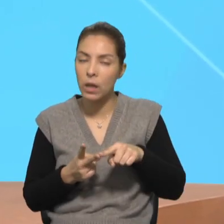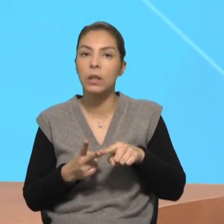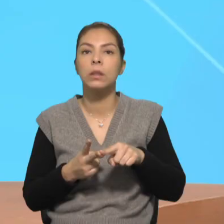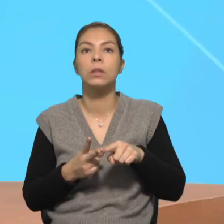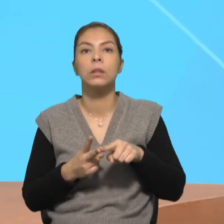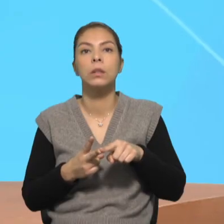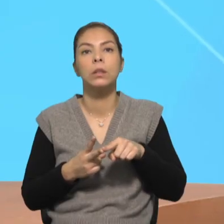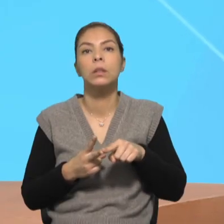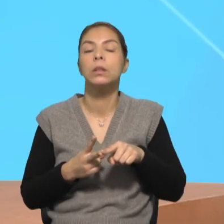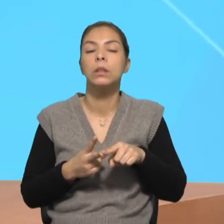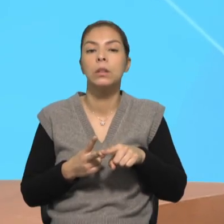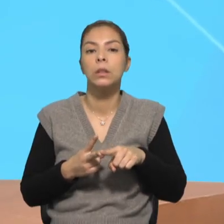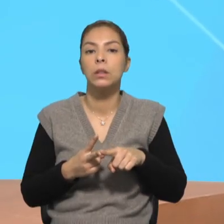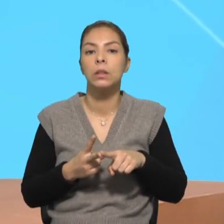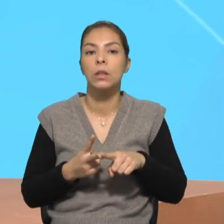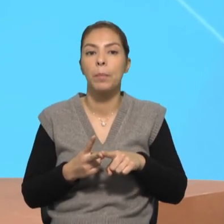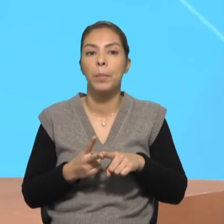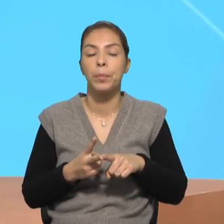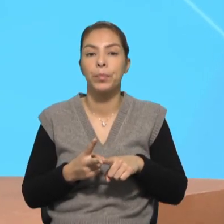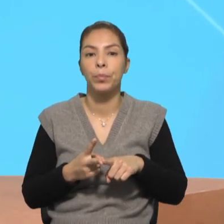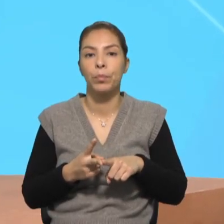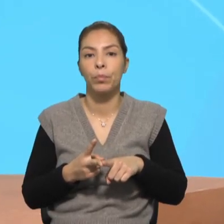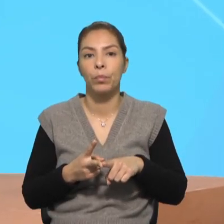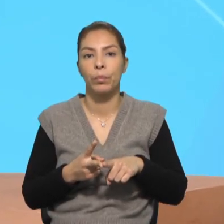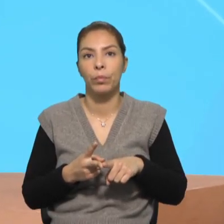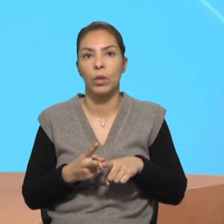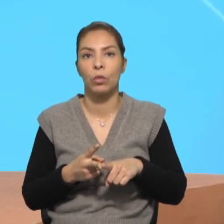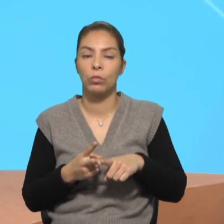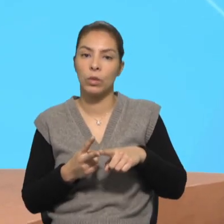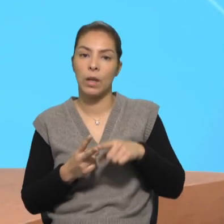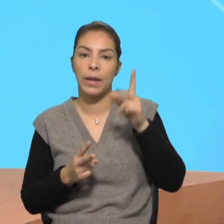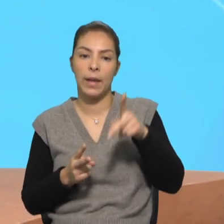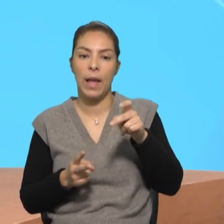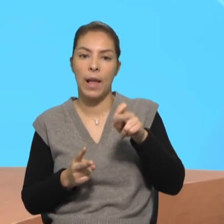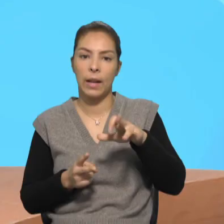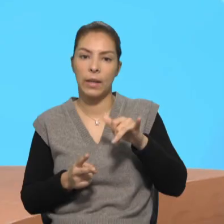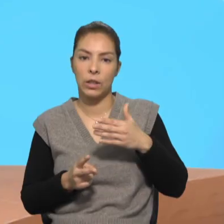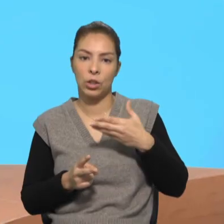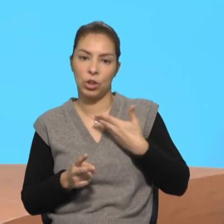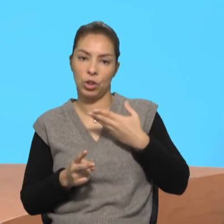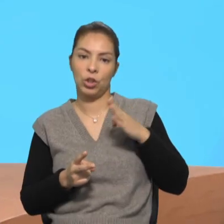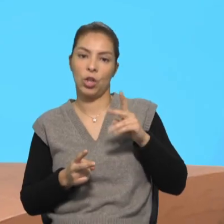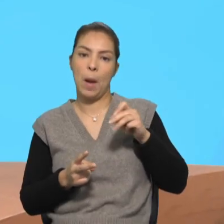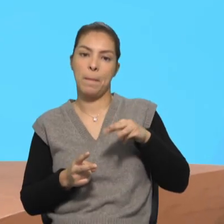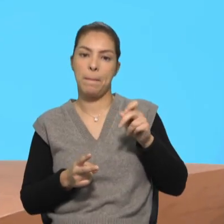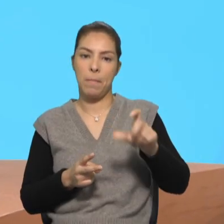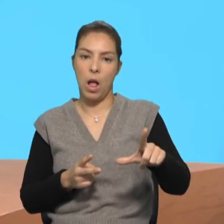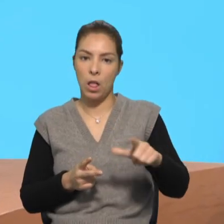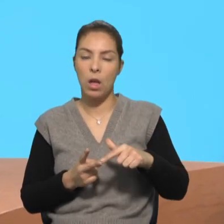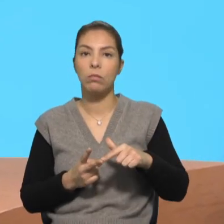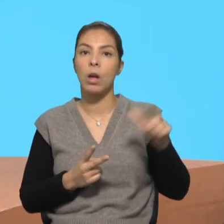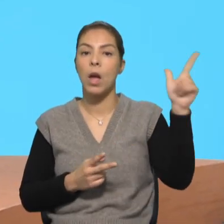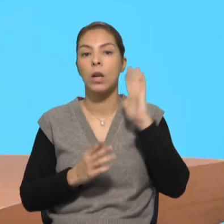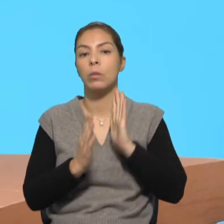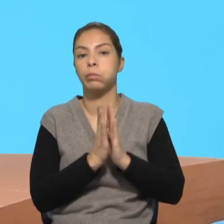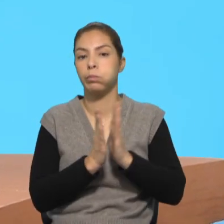com a participação do Khalid Jamal, que é alguém que vem do islamismo,